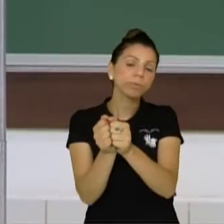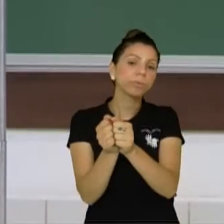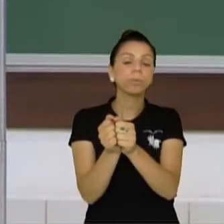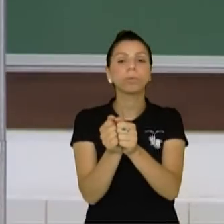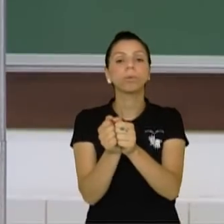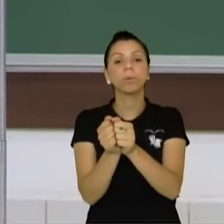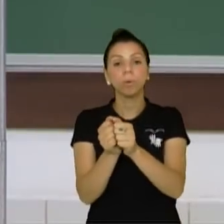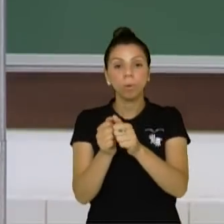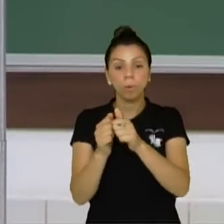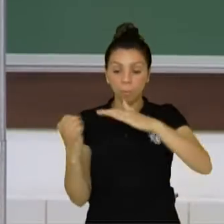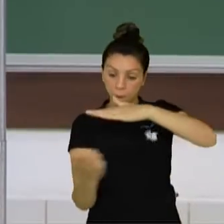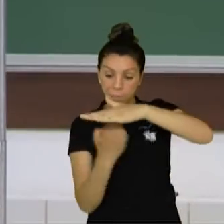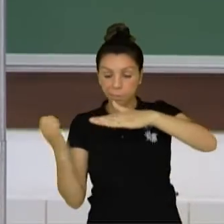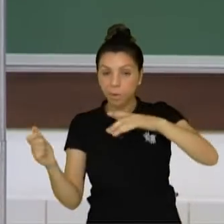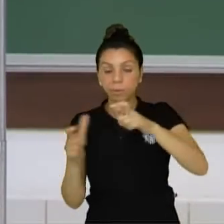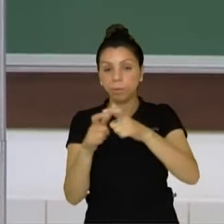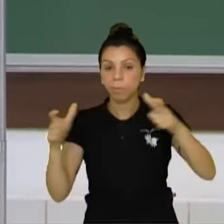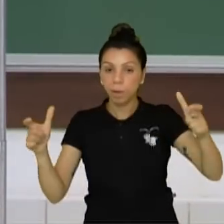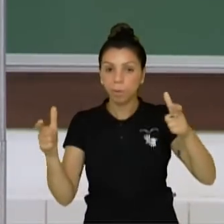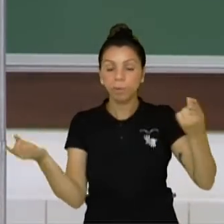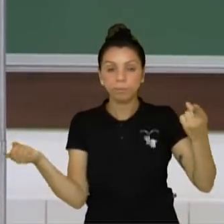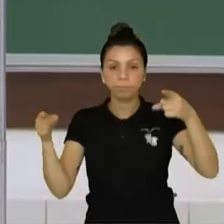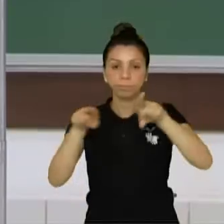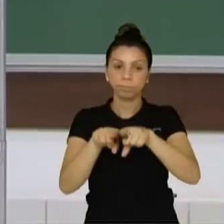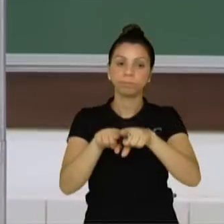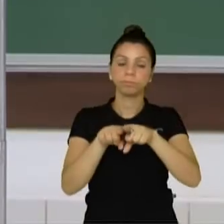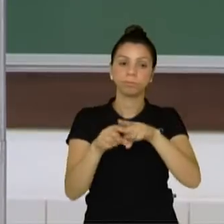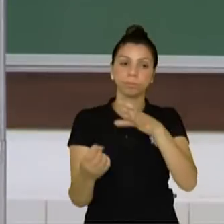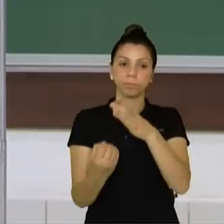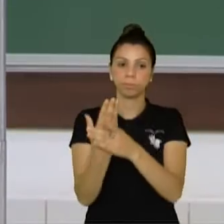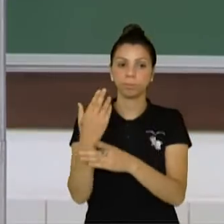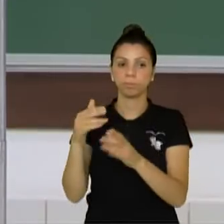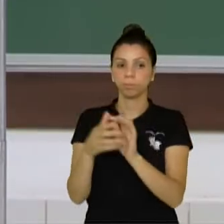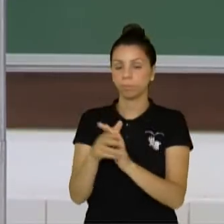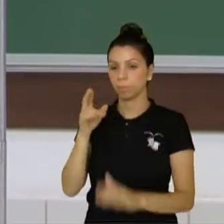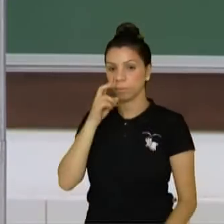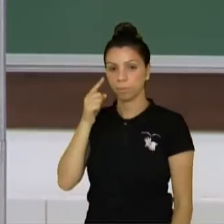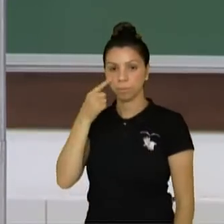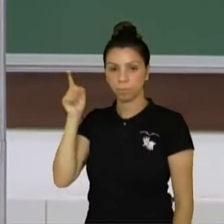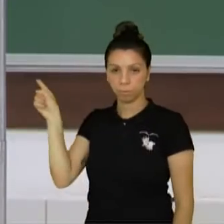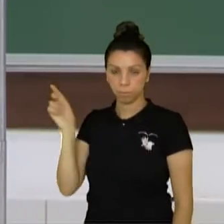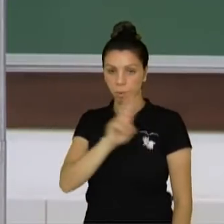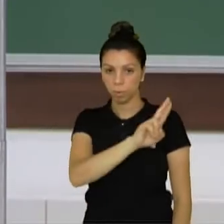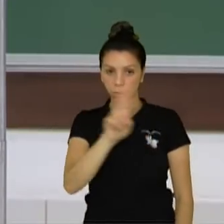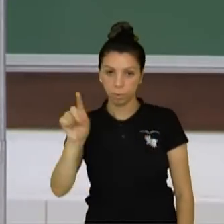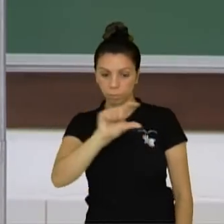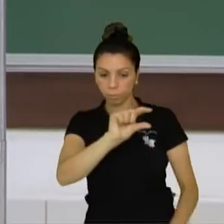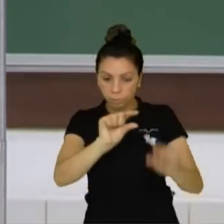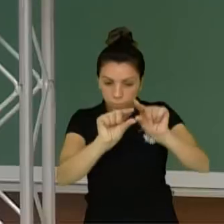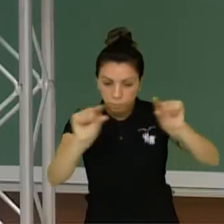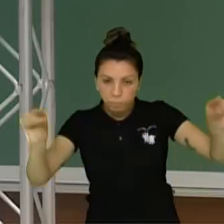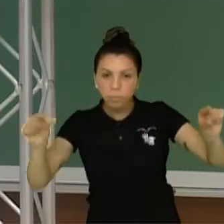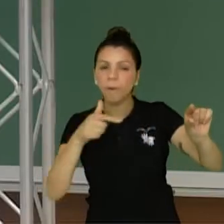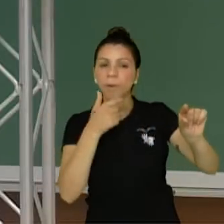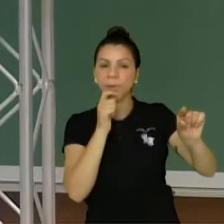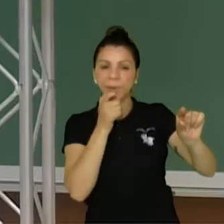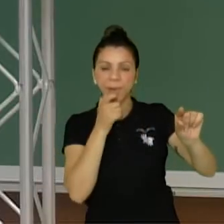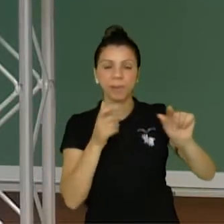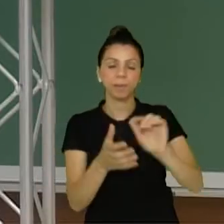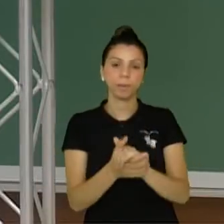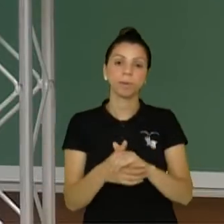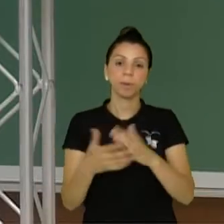uma companhia maior, uma empresa maior chamada United States Steel Corporation, né? Ou seja,